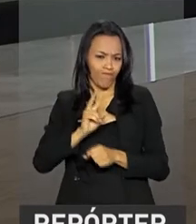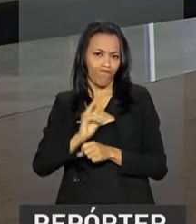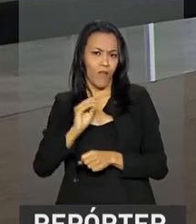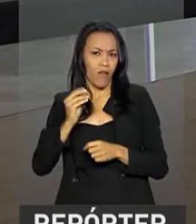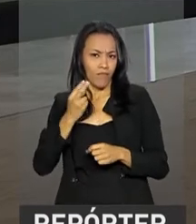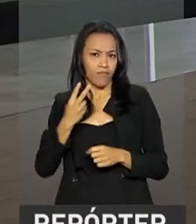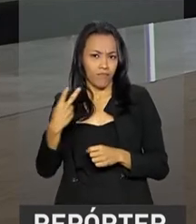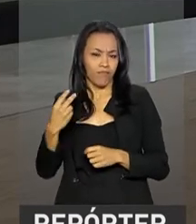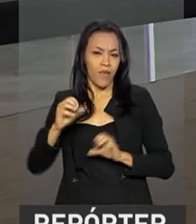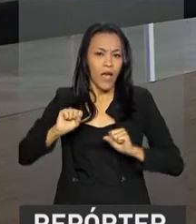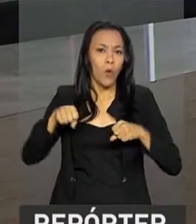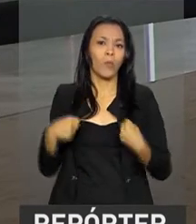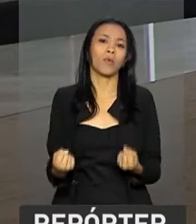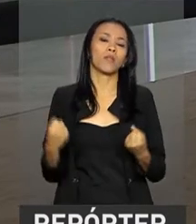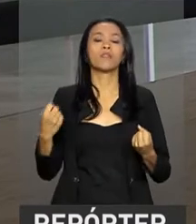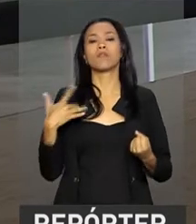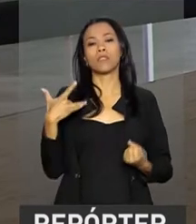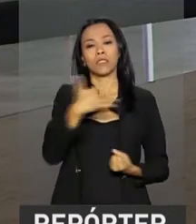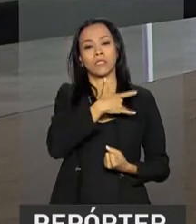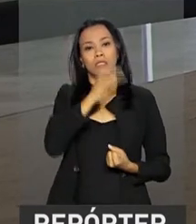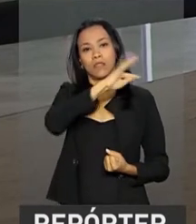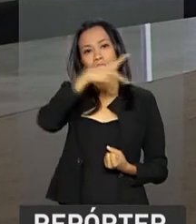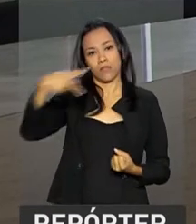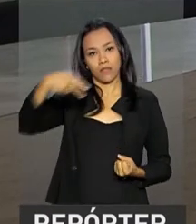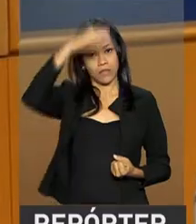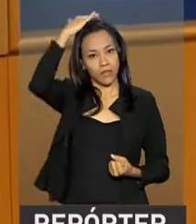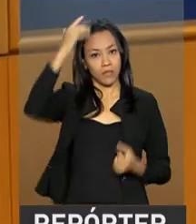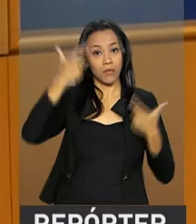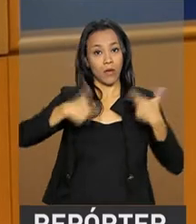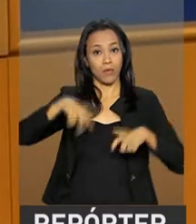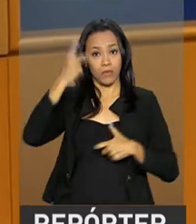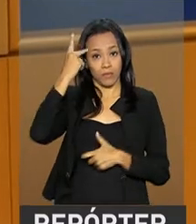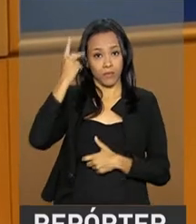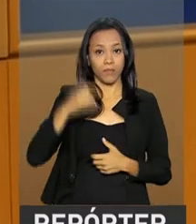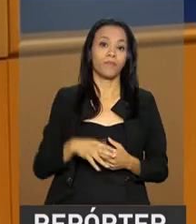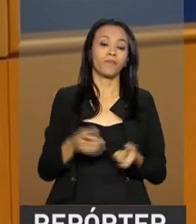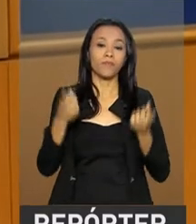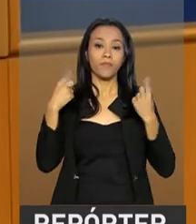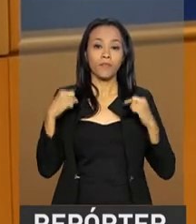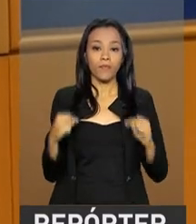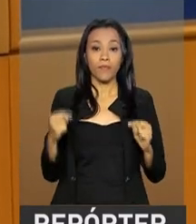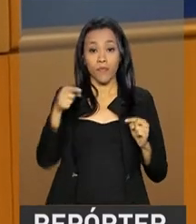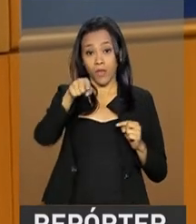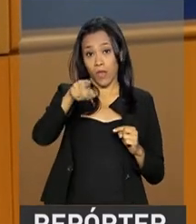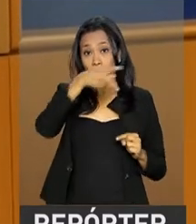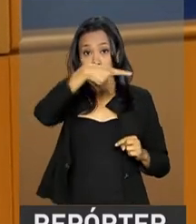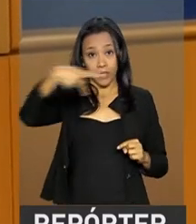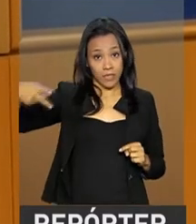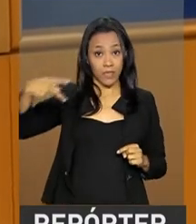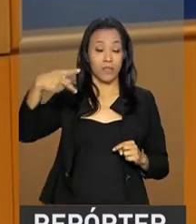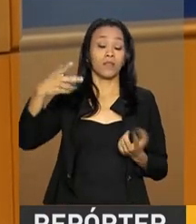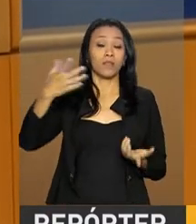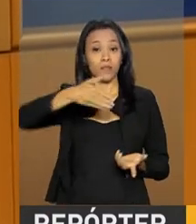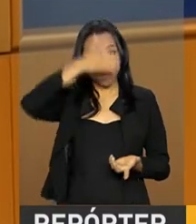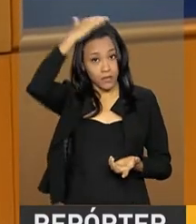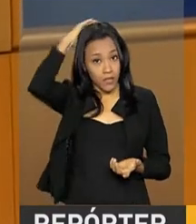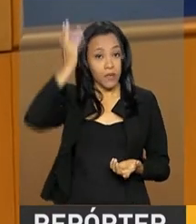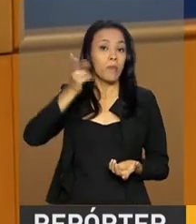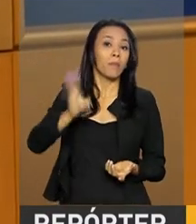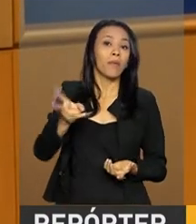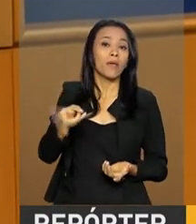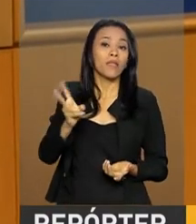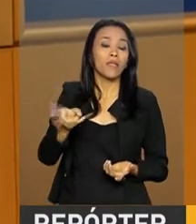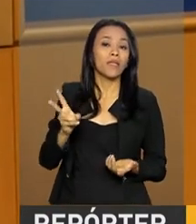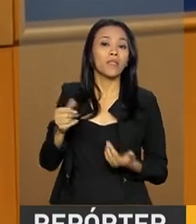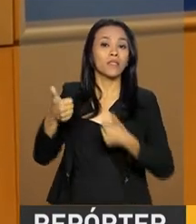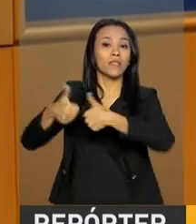presidente michel temer em são paulo o presidente michel temer permanece internado aqui no hospital sírio libanês